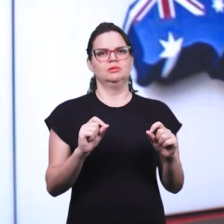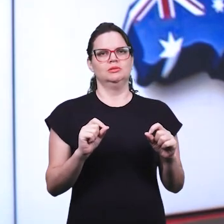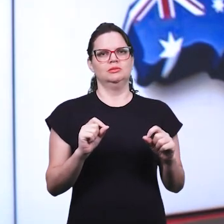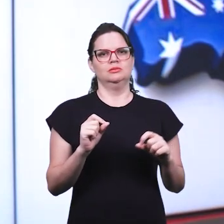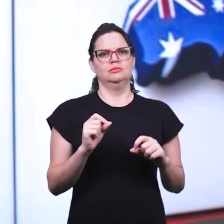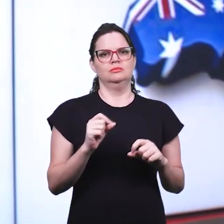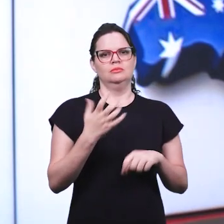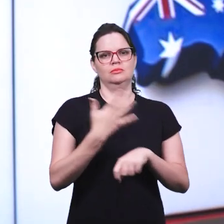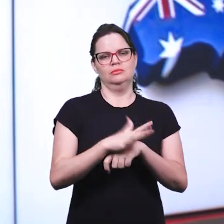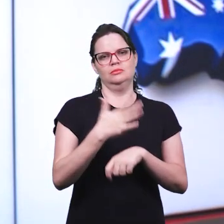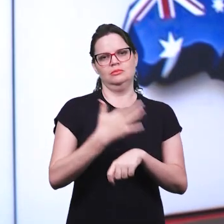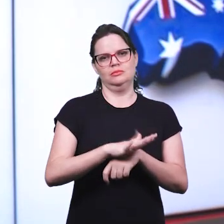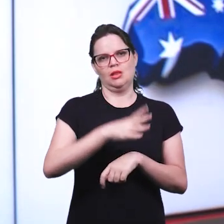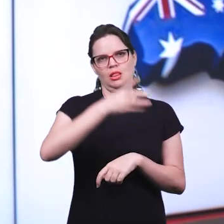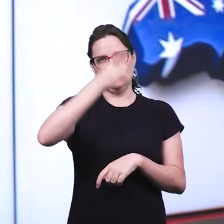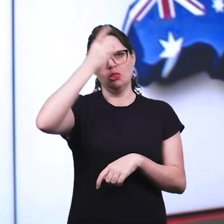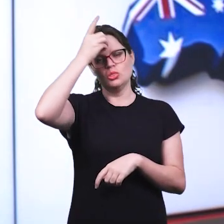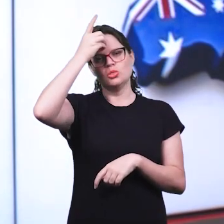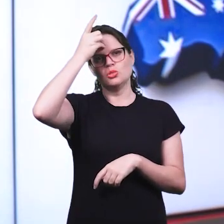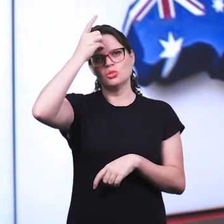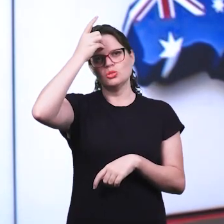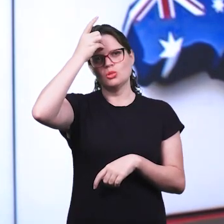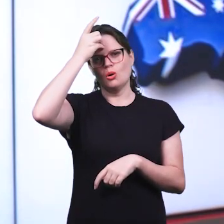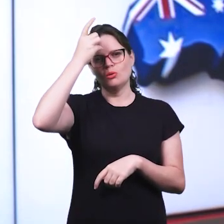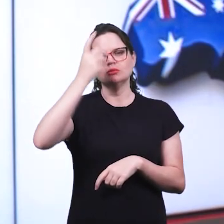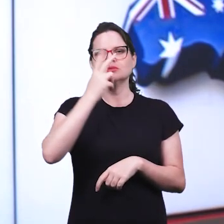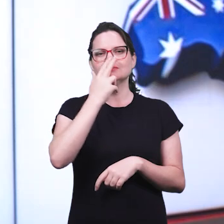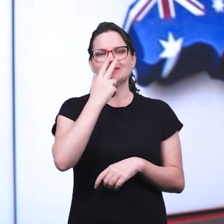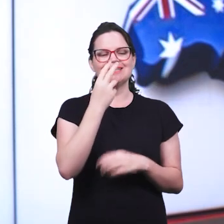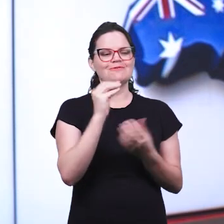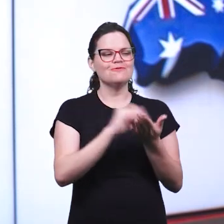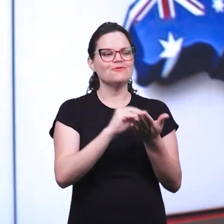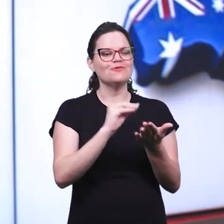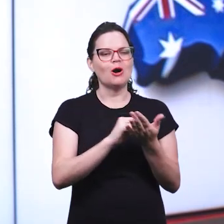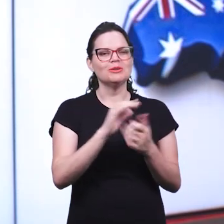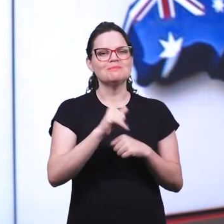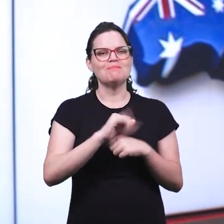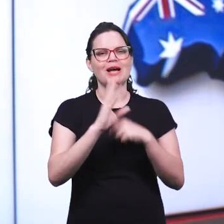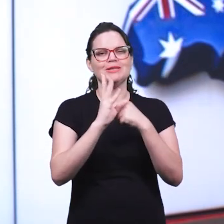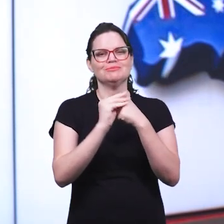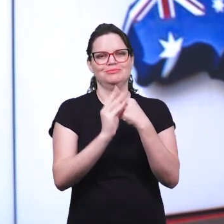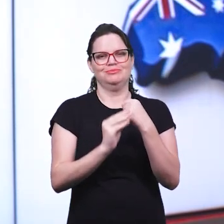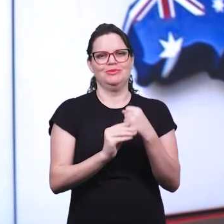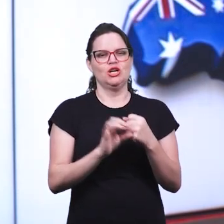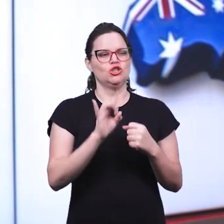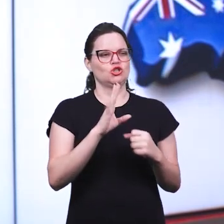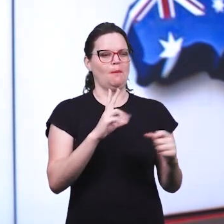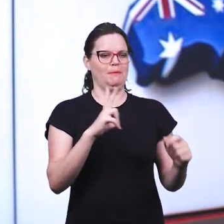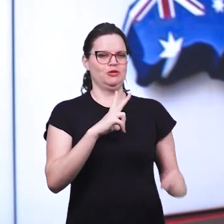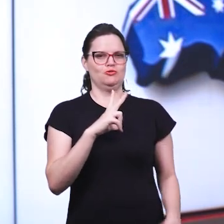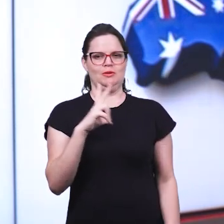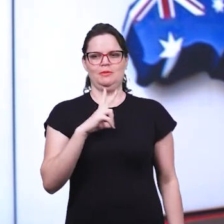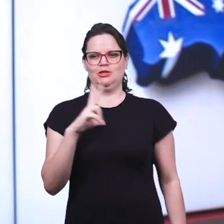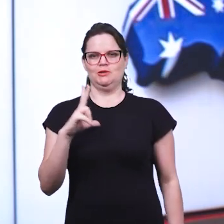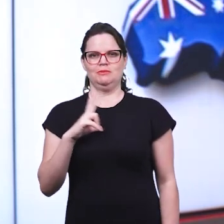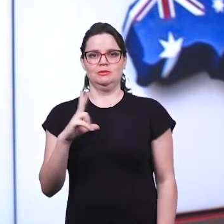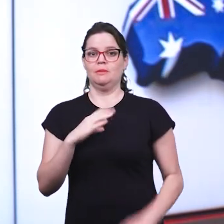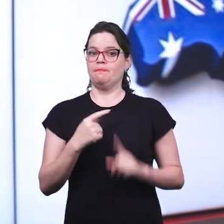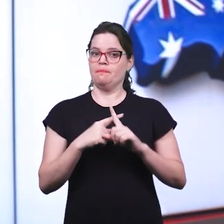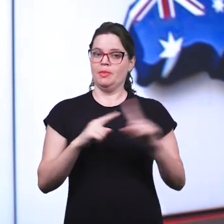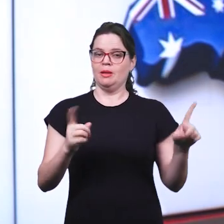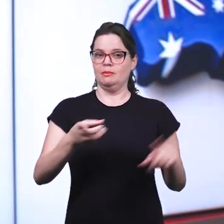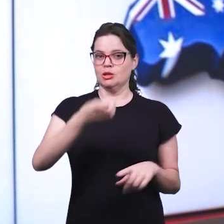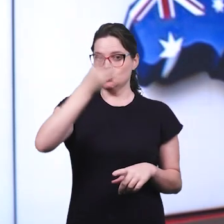praticar dons espirituais de uma maneira muito limitada, somente em nível individual. Dons são